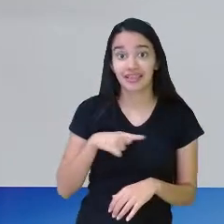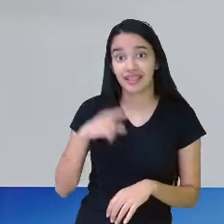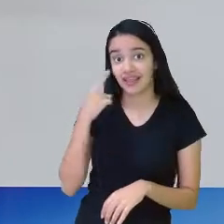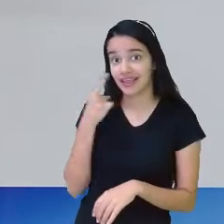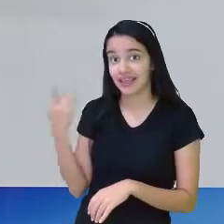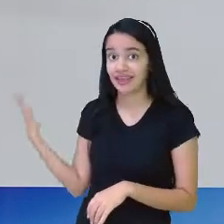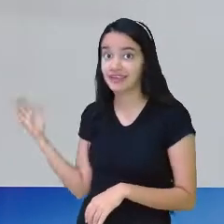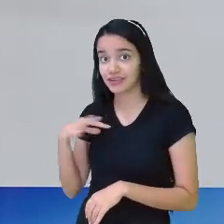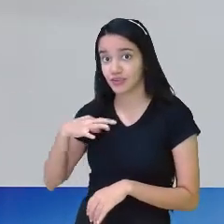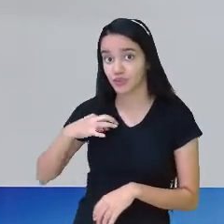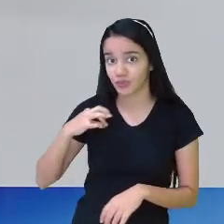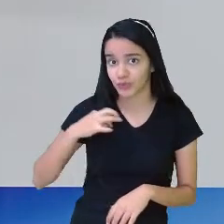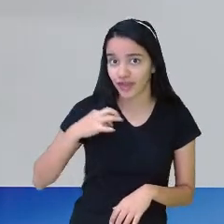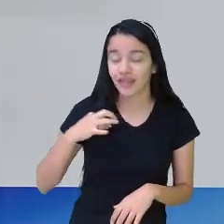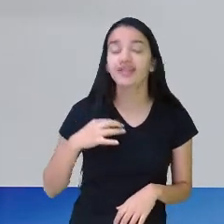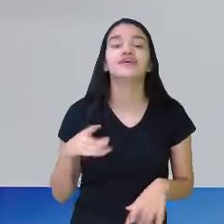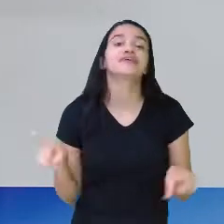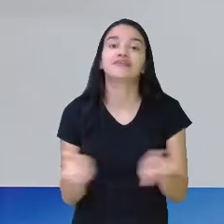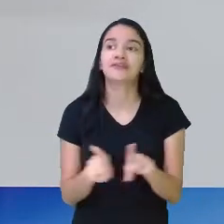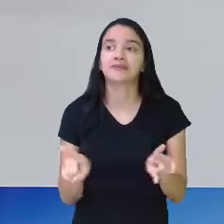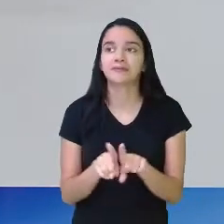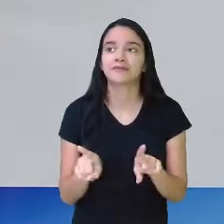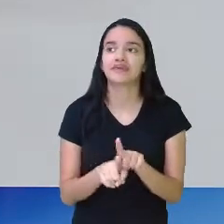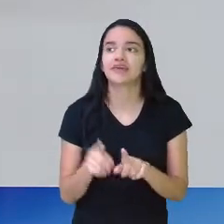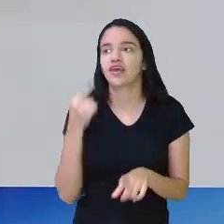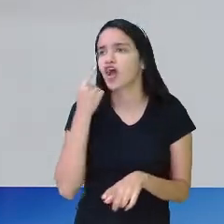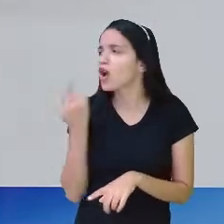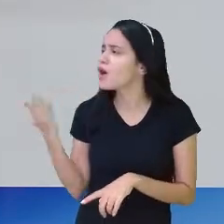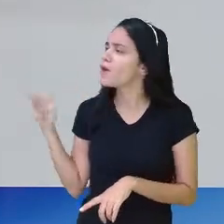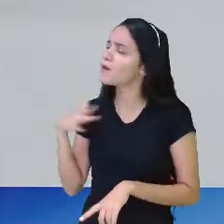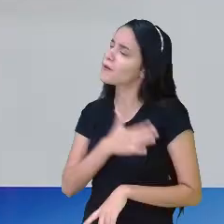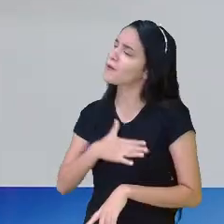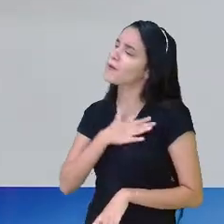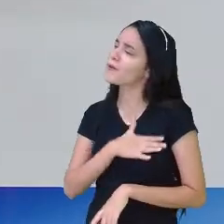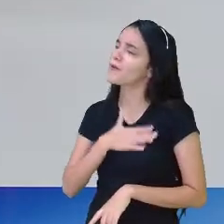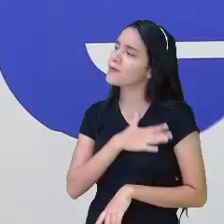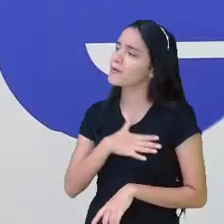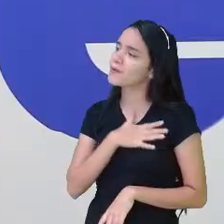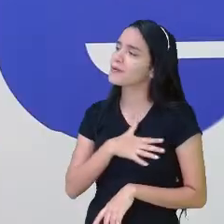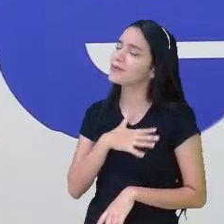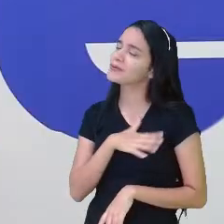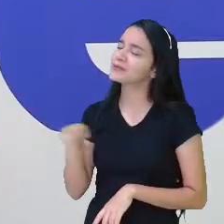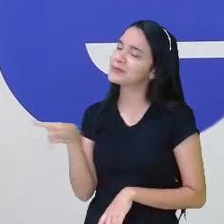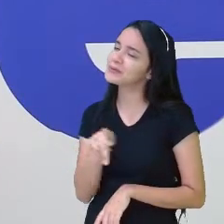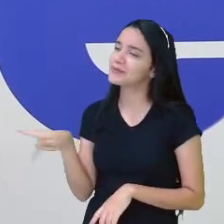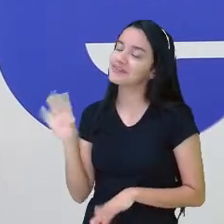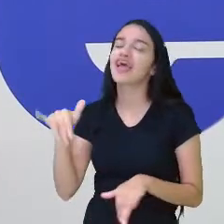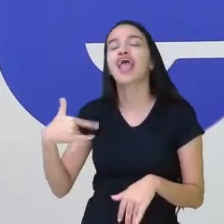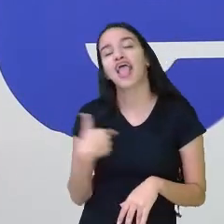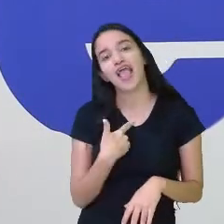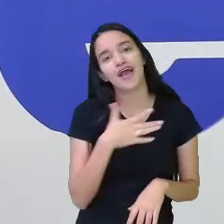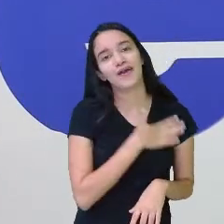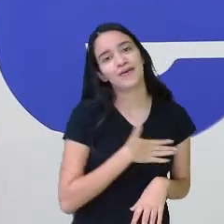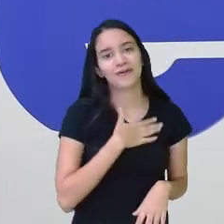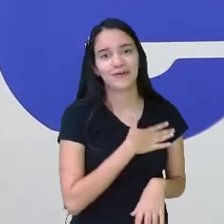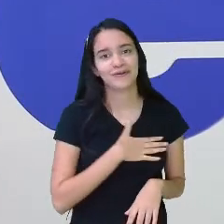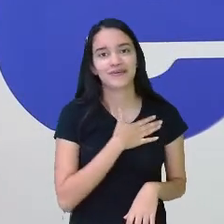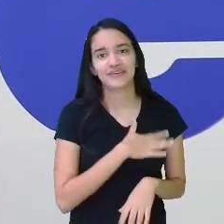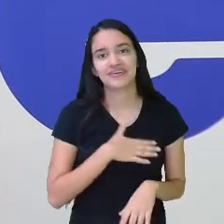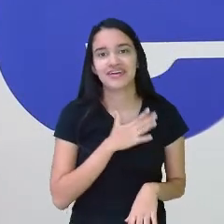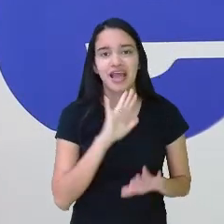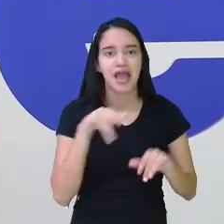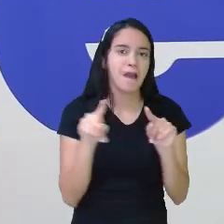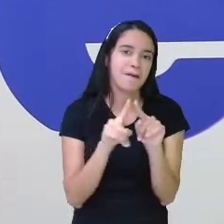pode fazer. A mesma ideia, só que com pano, tá? Gosta de peteca, professora Mauricéia? Gostar eu gosto, mas eu não tenho a